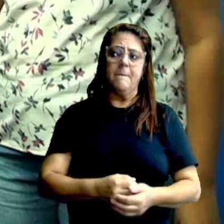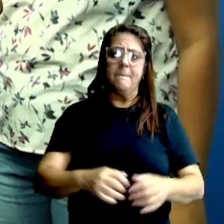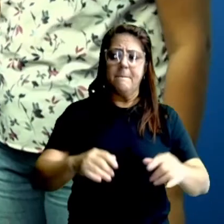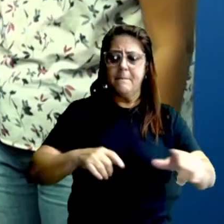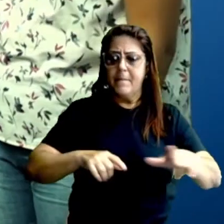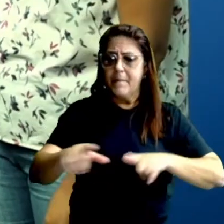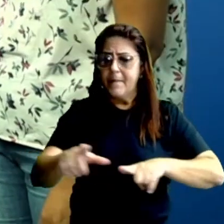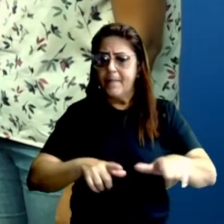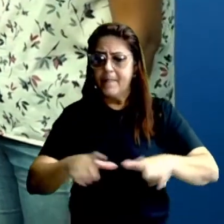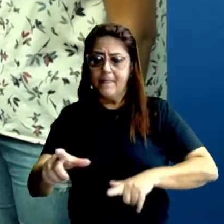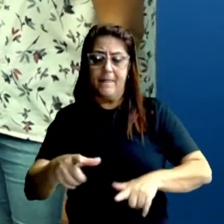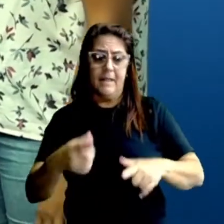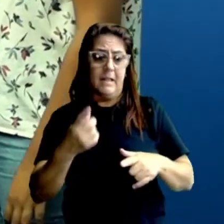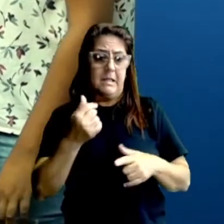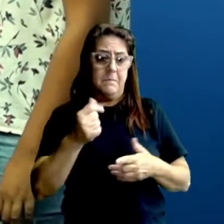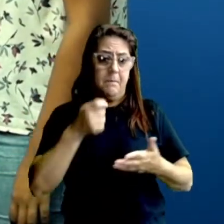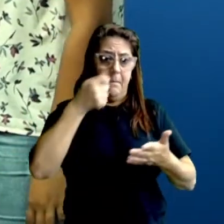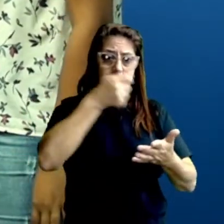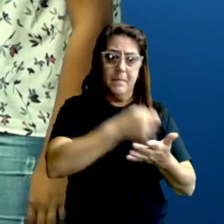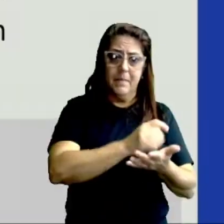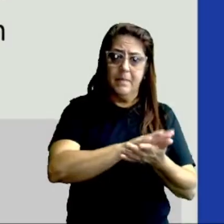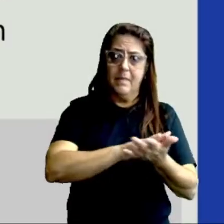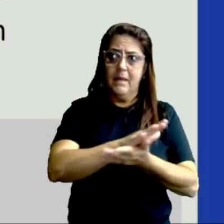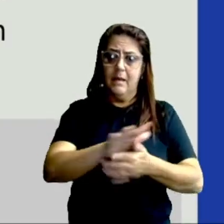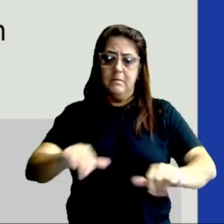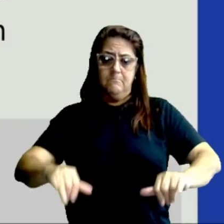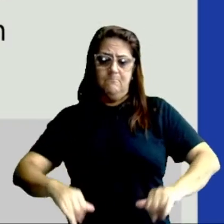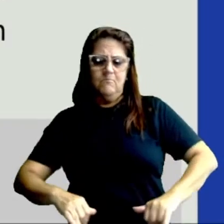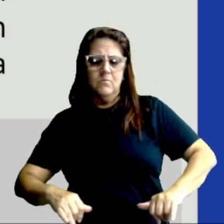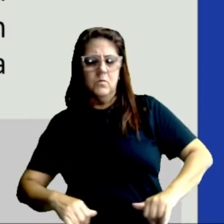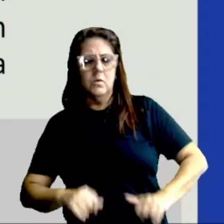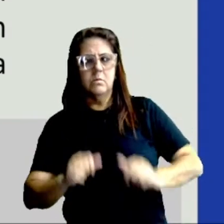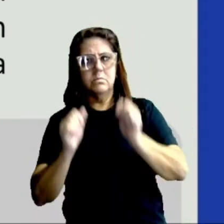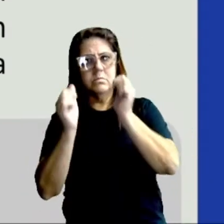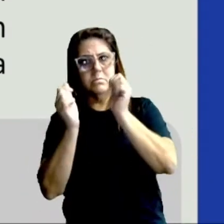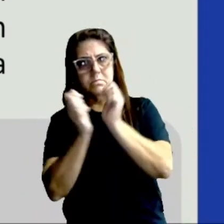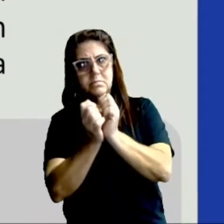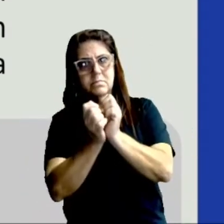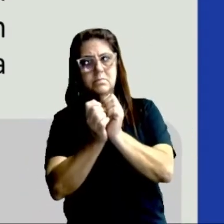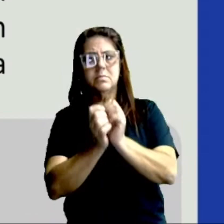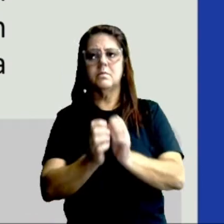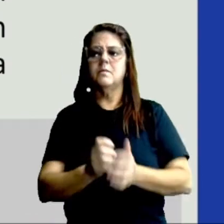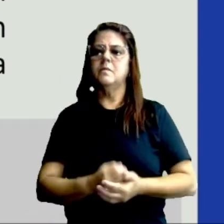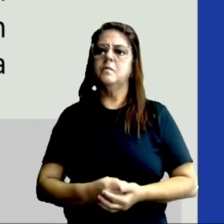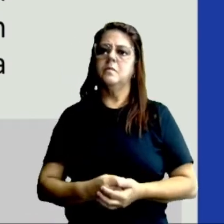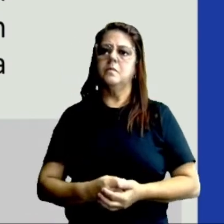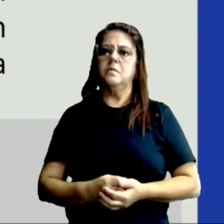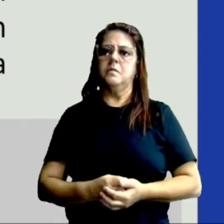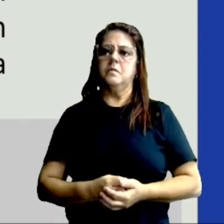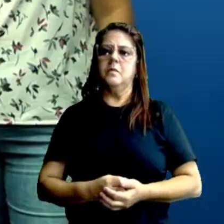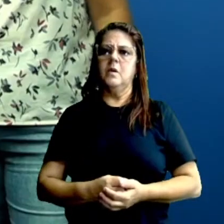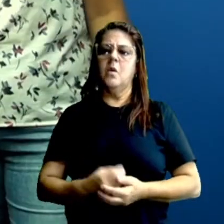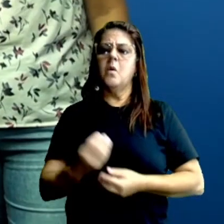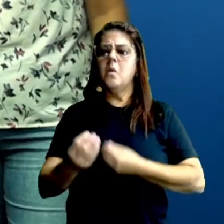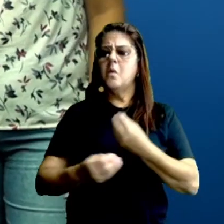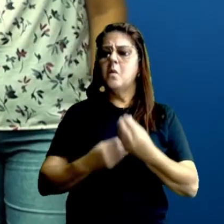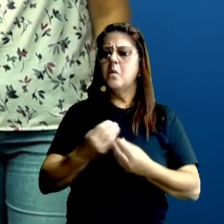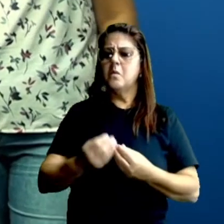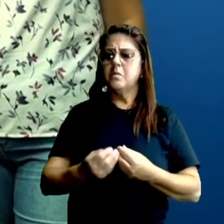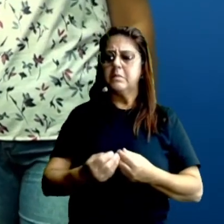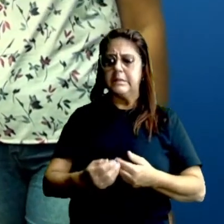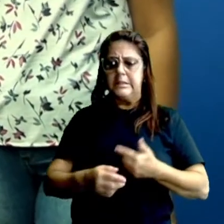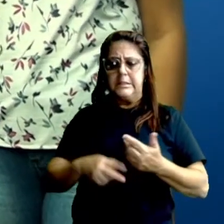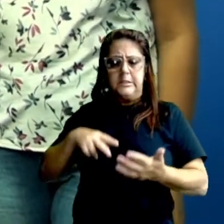seja de trabalho escravo dá certo e aí com a